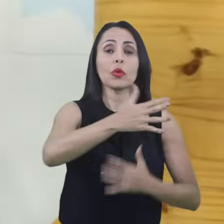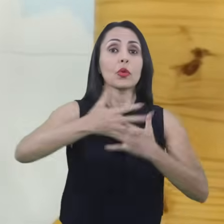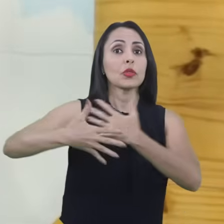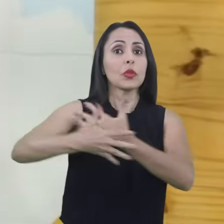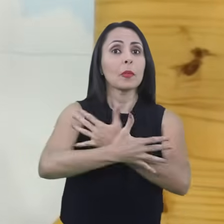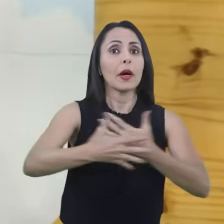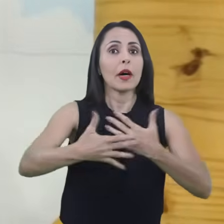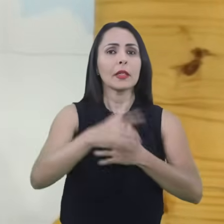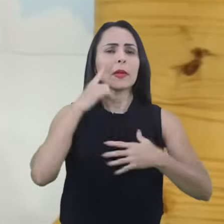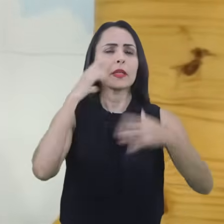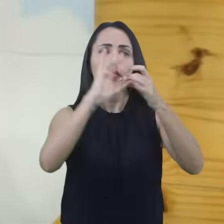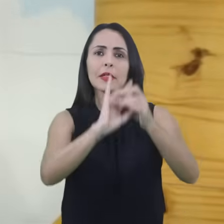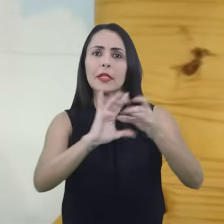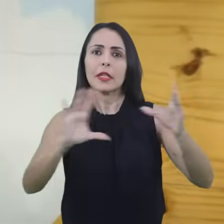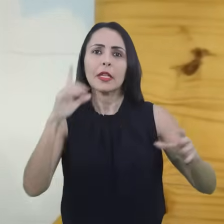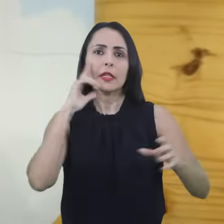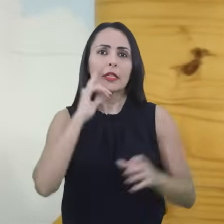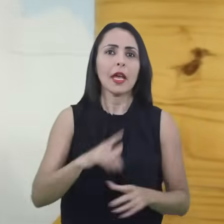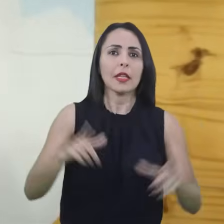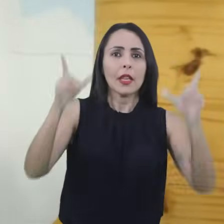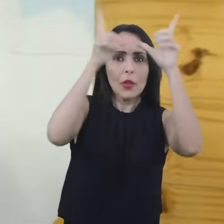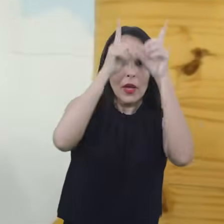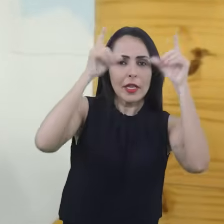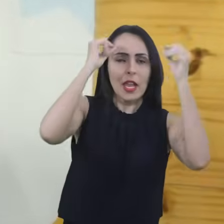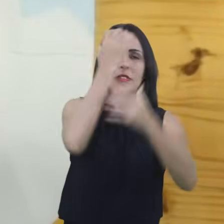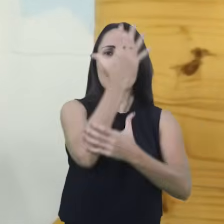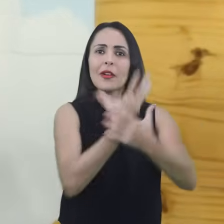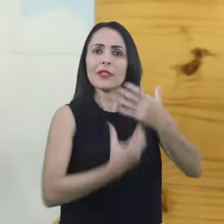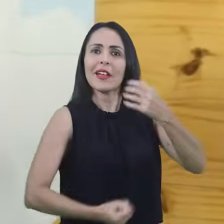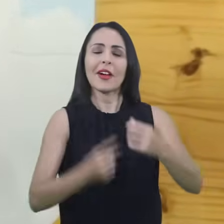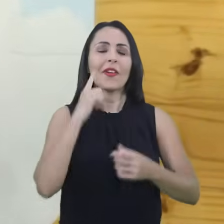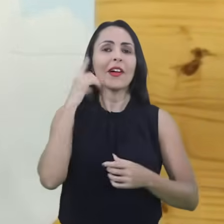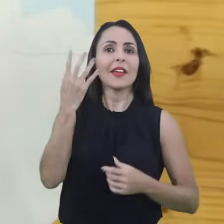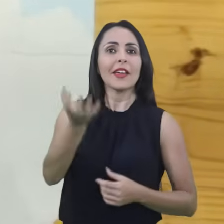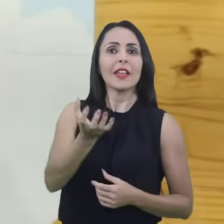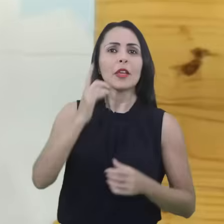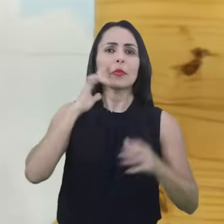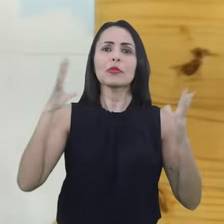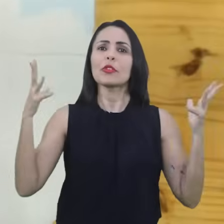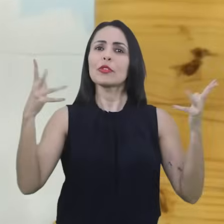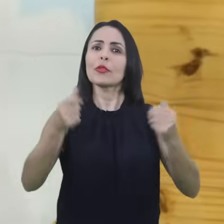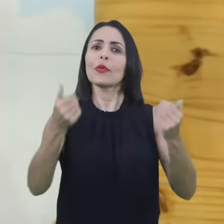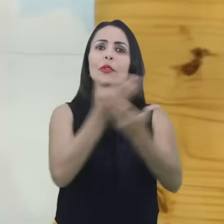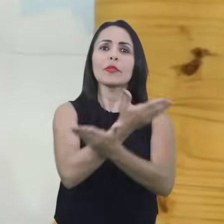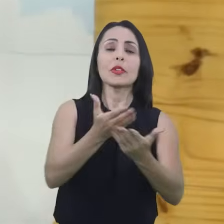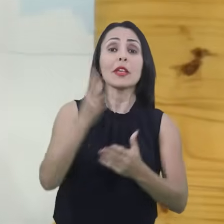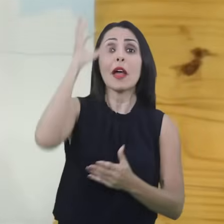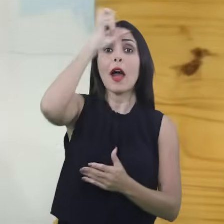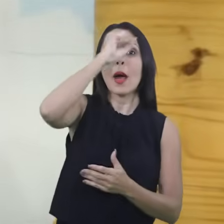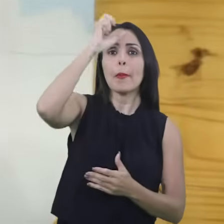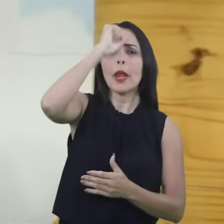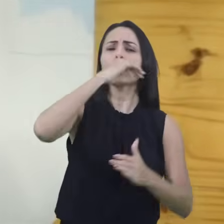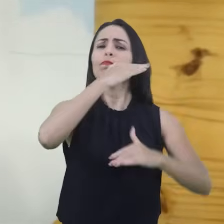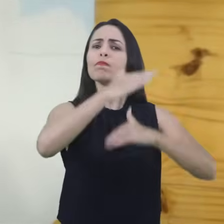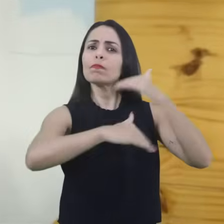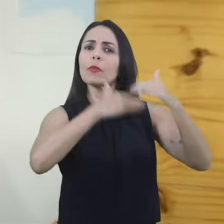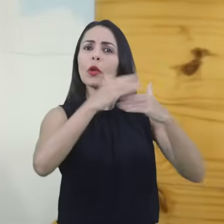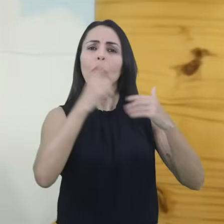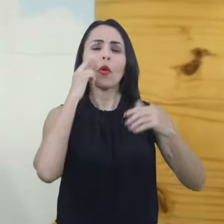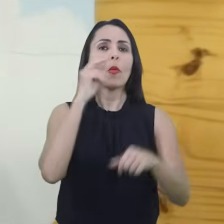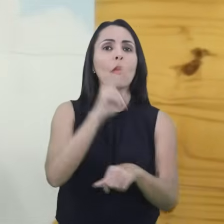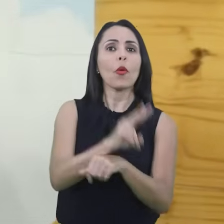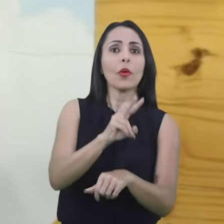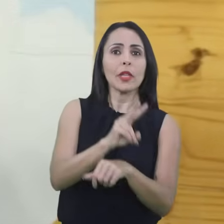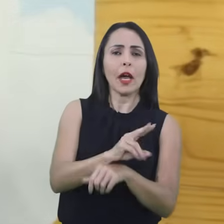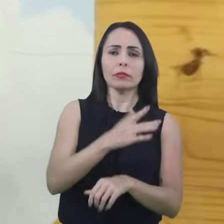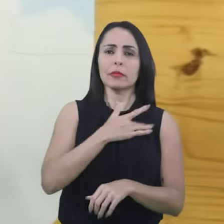de privação de liberdade, do agreste ao sertão. Queremos que todos e todas aprendam ainda mais sobre como cuidar da